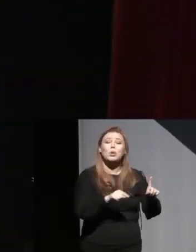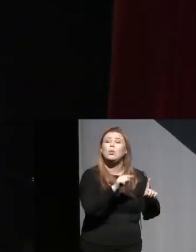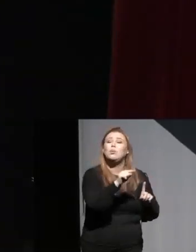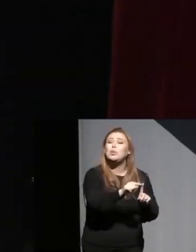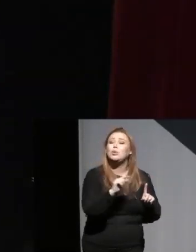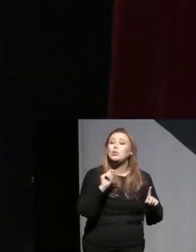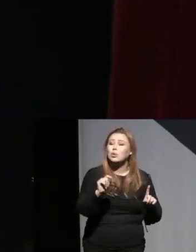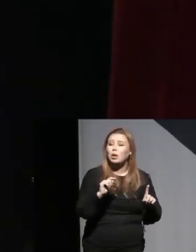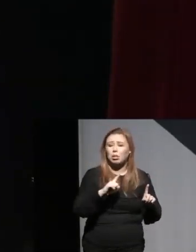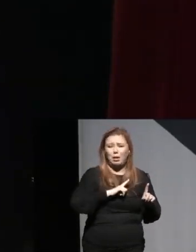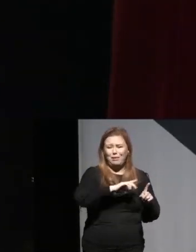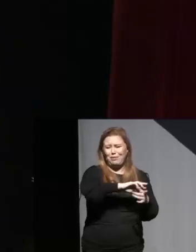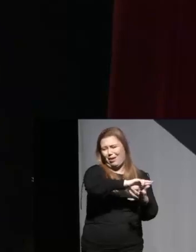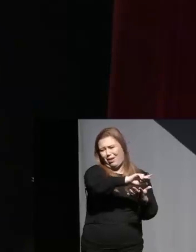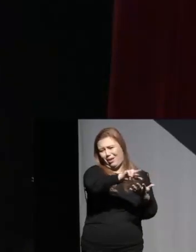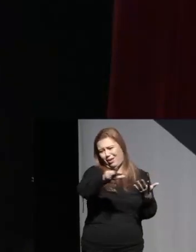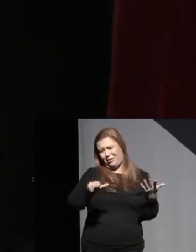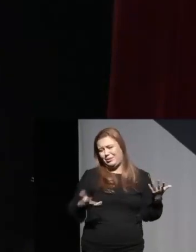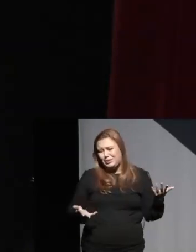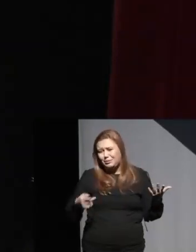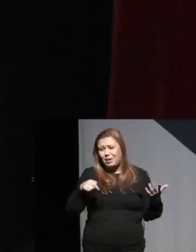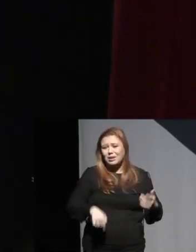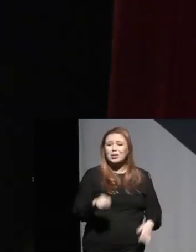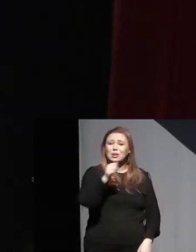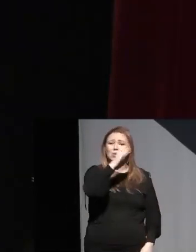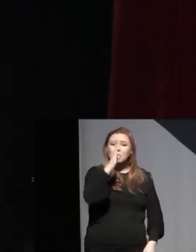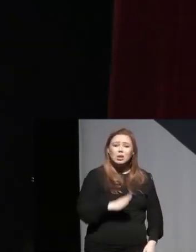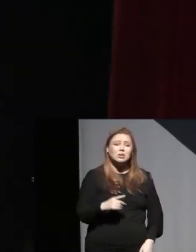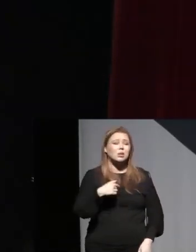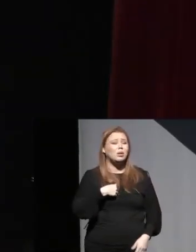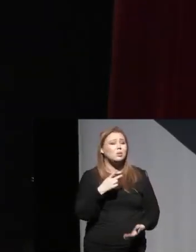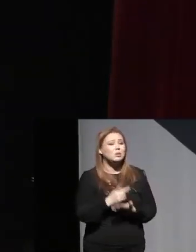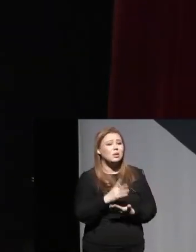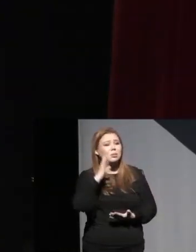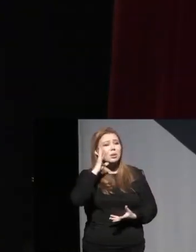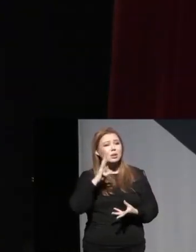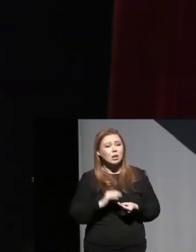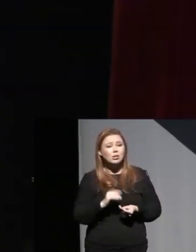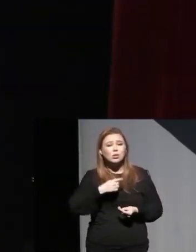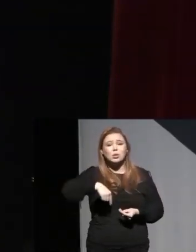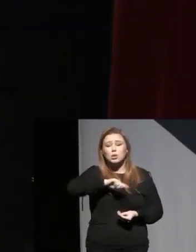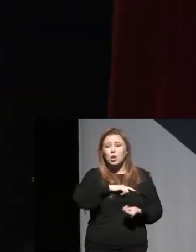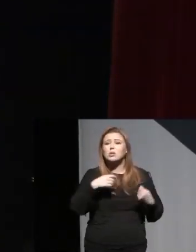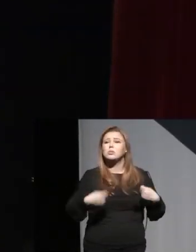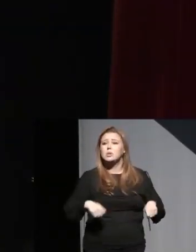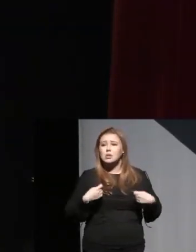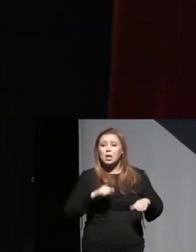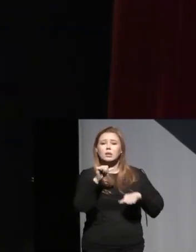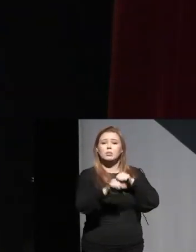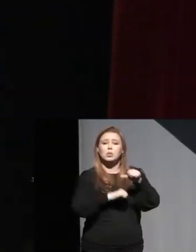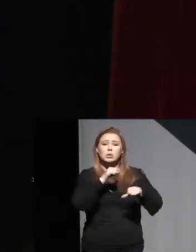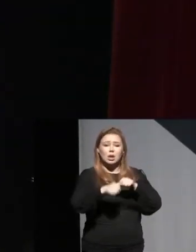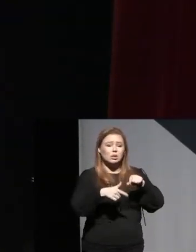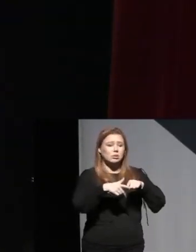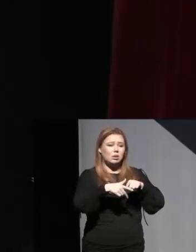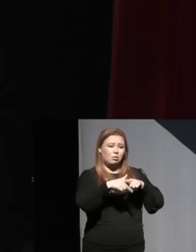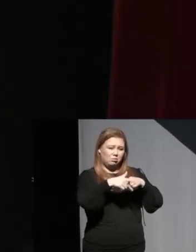ser vários. No Brasil, inclusive, eu sempre entendi que nós precisávamos de uma reforma tributária,